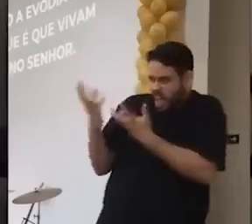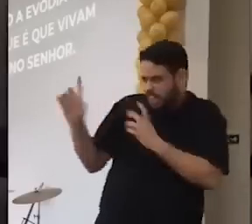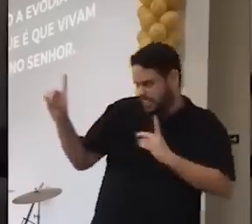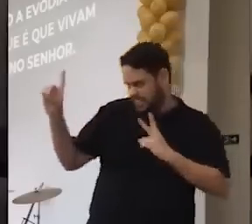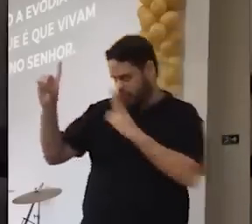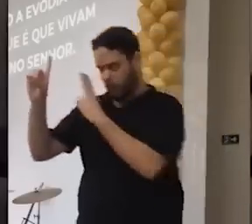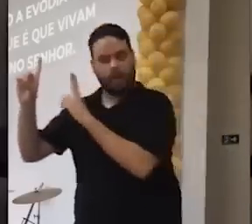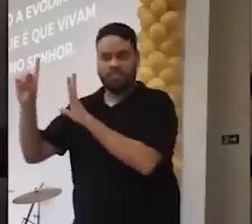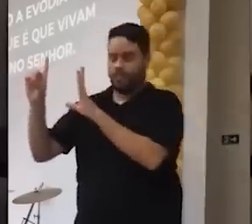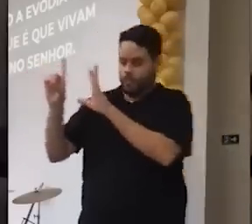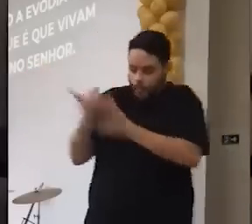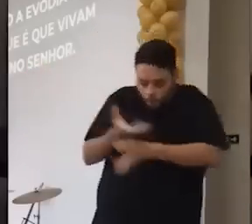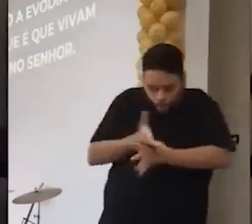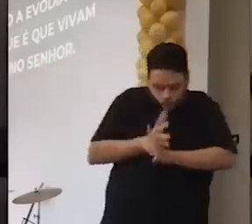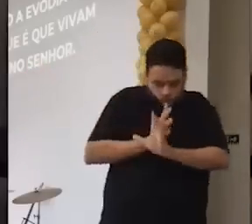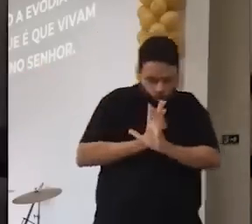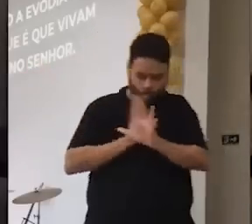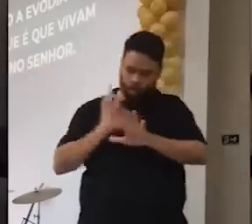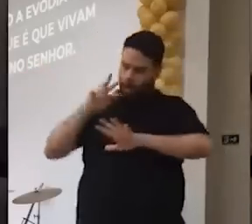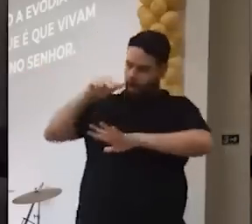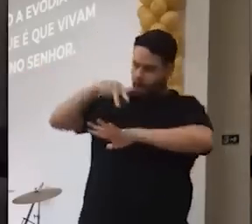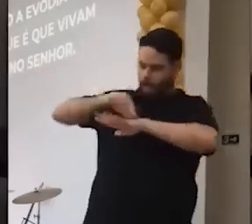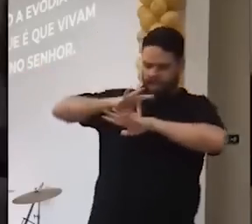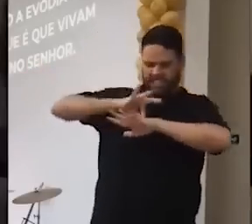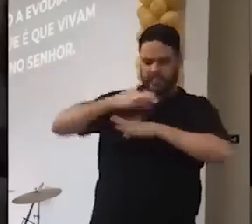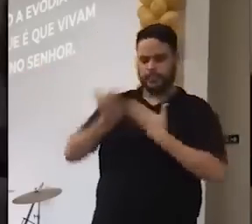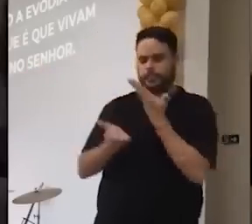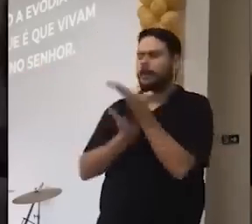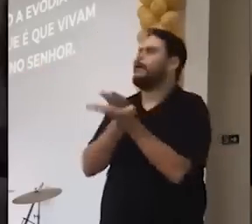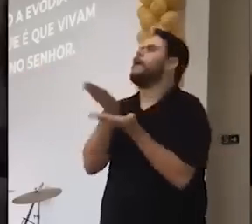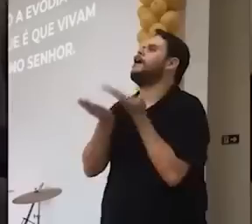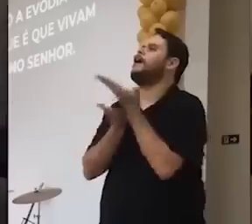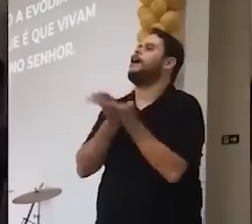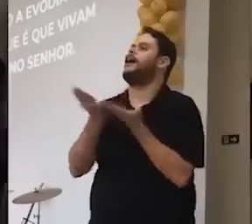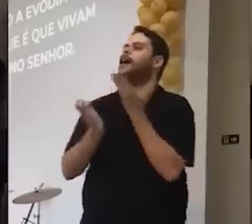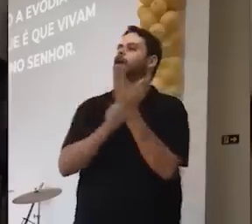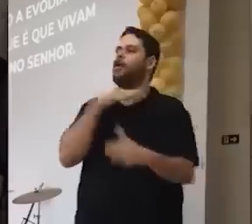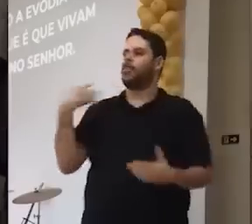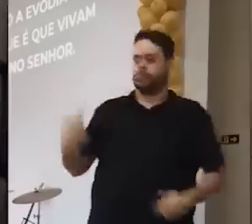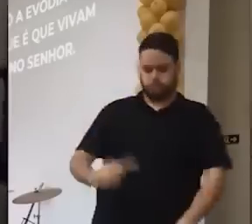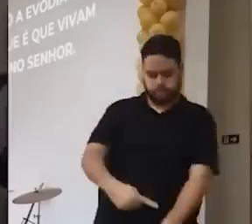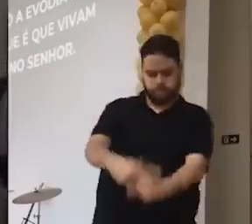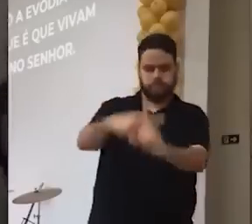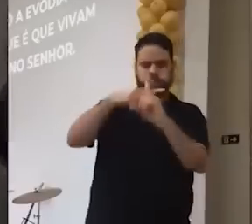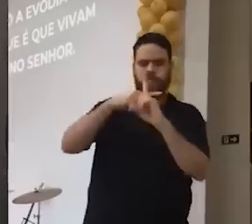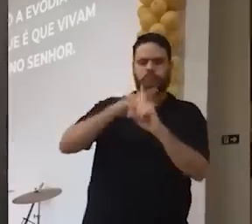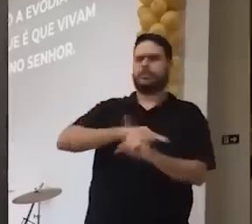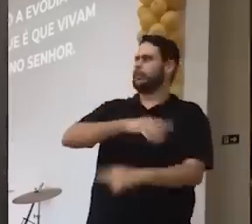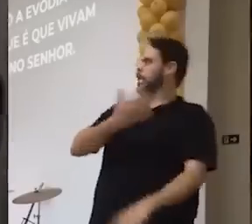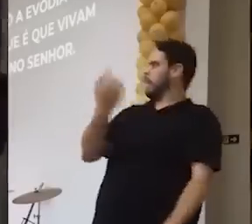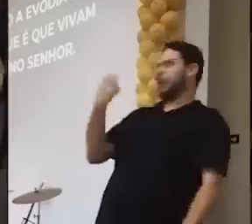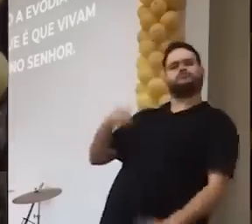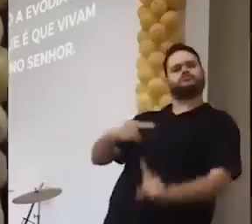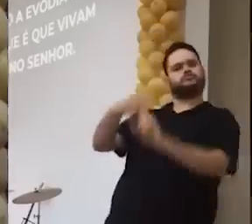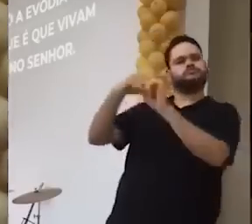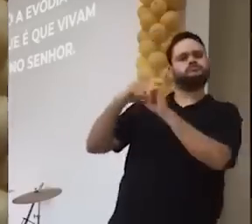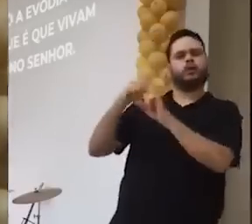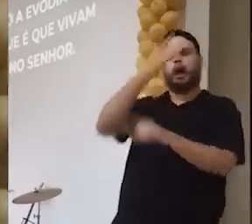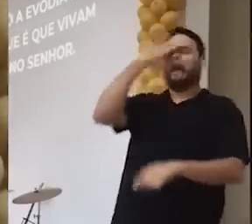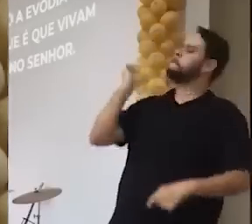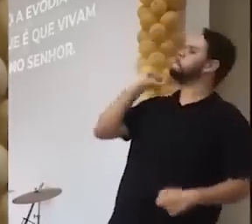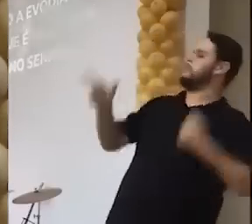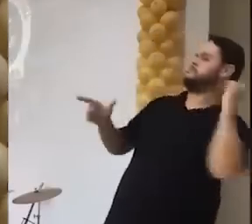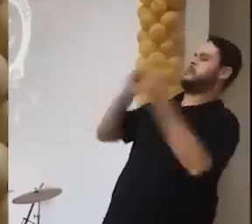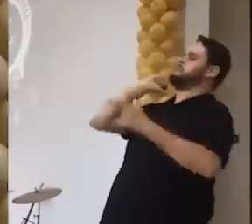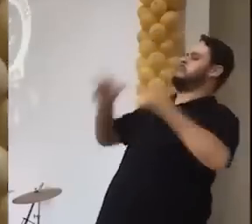mesmo se esvaziou, assumindo a forma de servo, e se humilhando até a morte, morte e cruz. E quando ele estava lá na cruz, aqueles que cuspiram nele,